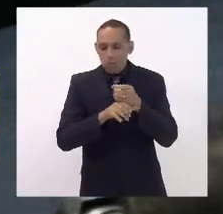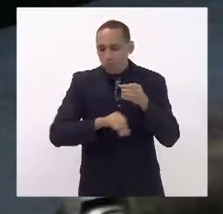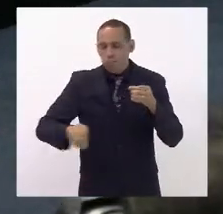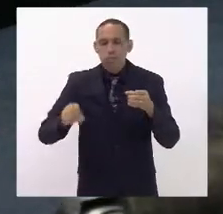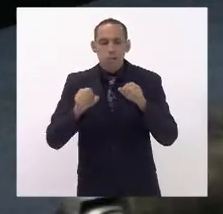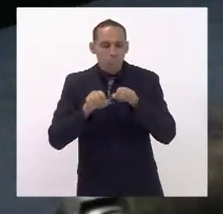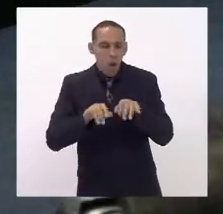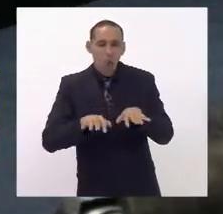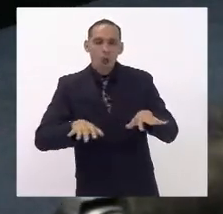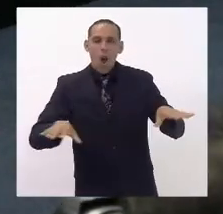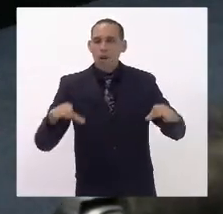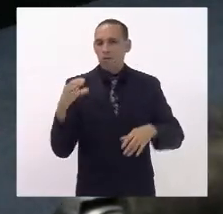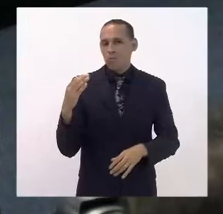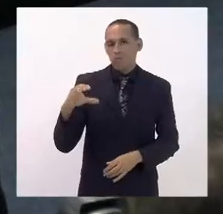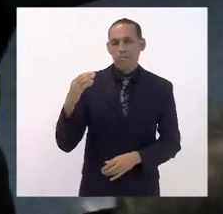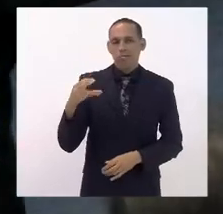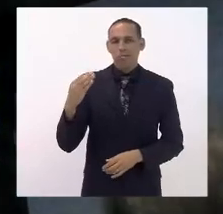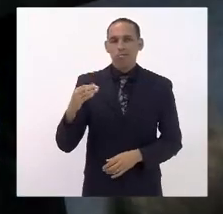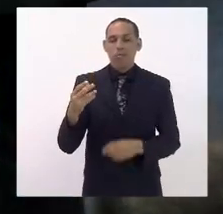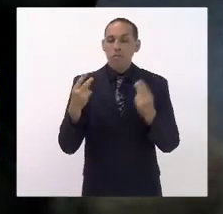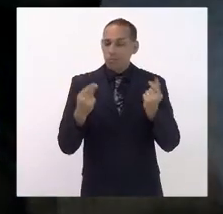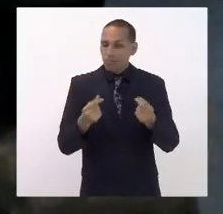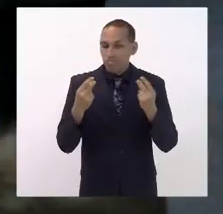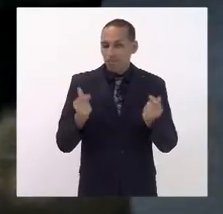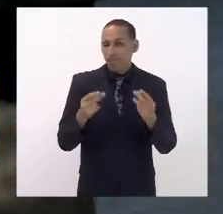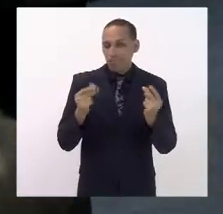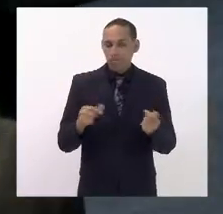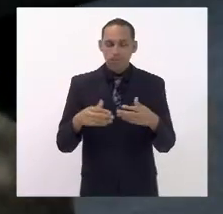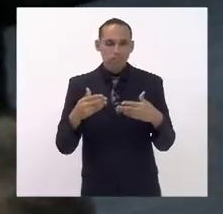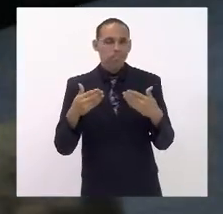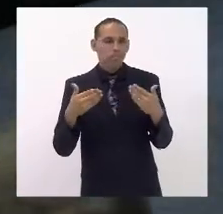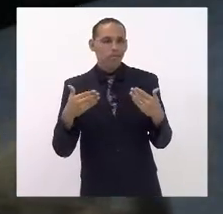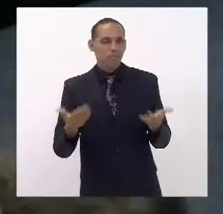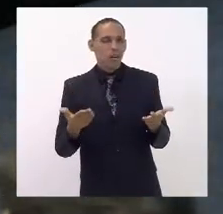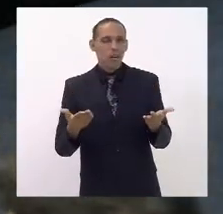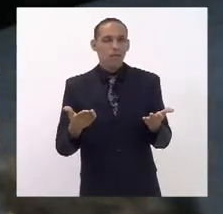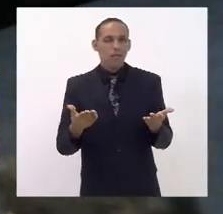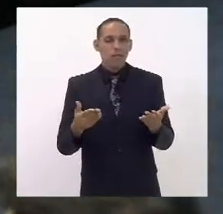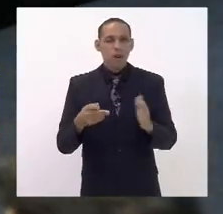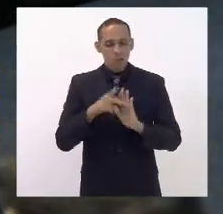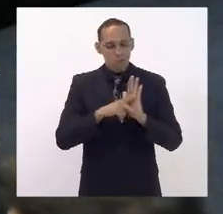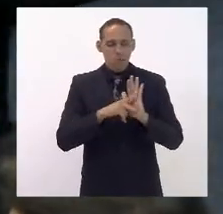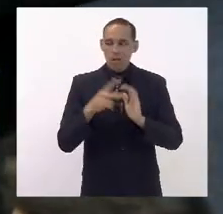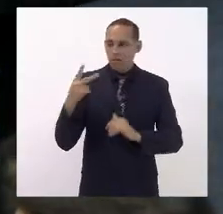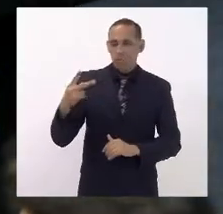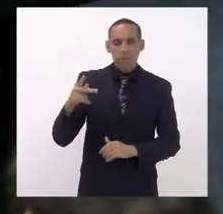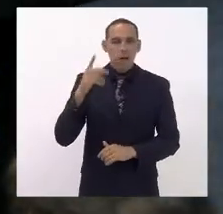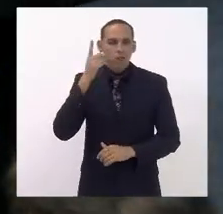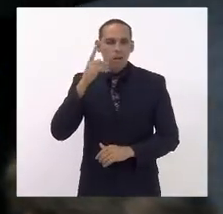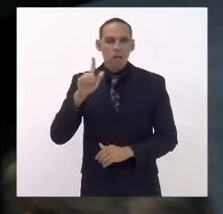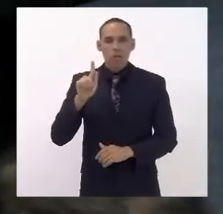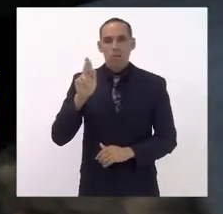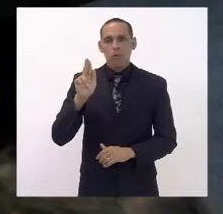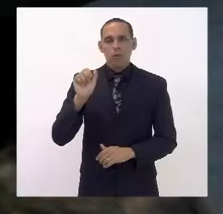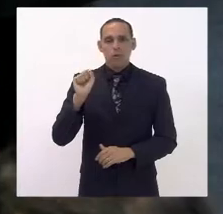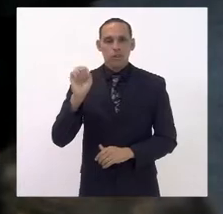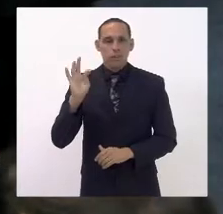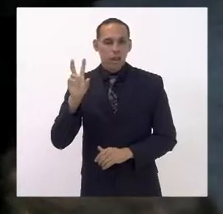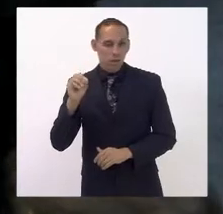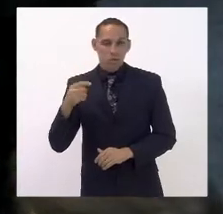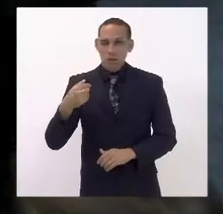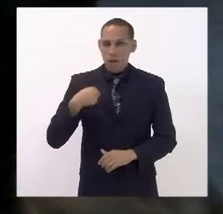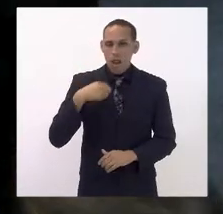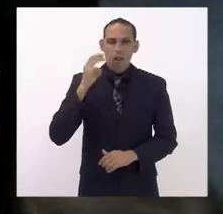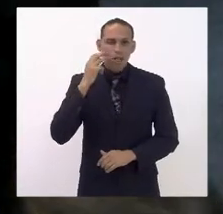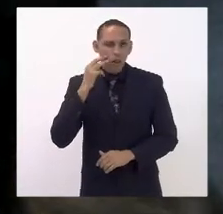em Niterói há muito tempo. Então, o projeto do deputado Gustavo Schmidt contribui. Inclusive, eu, o deputado Valdeque,